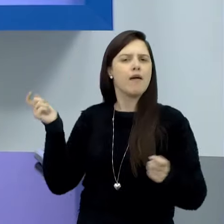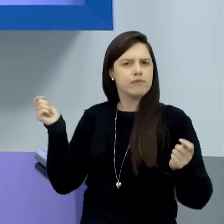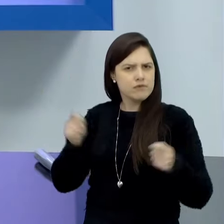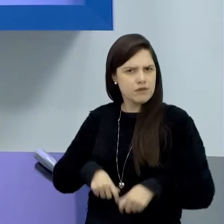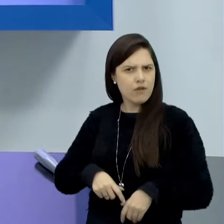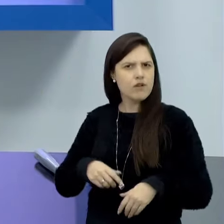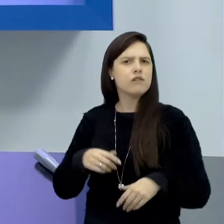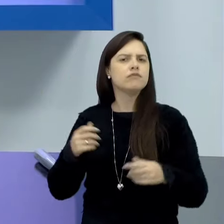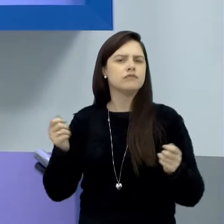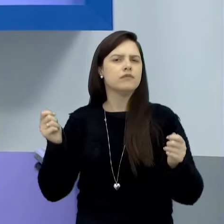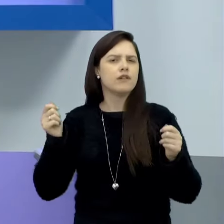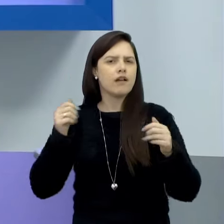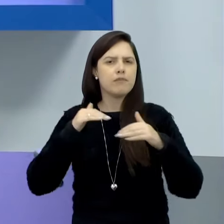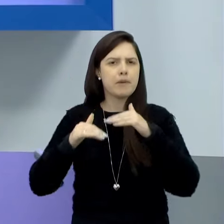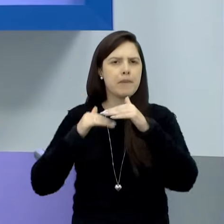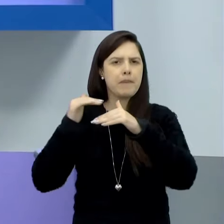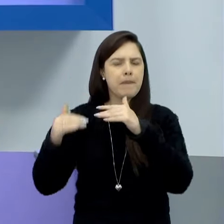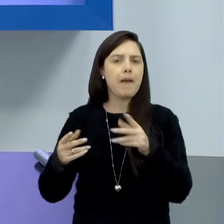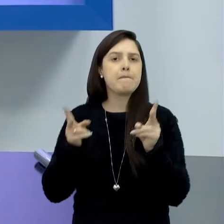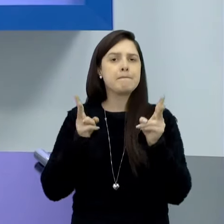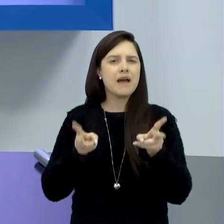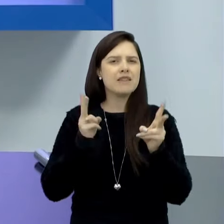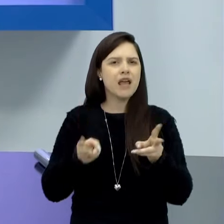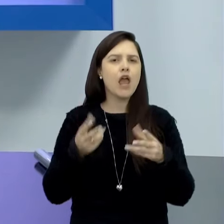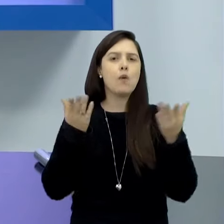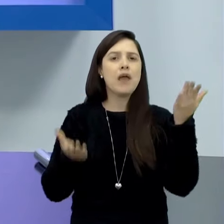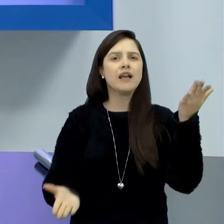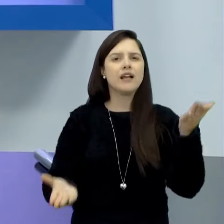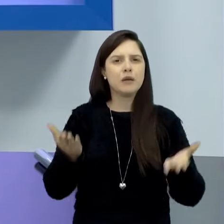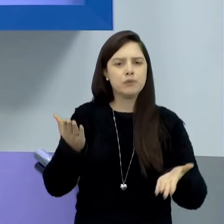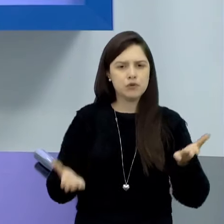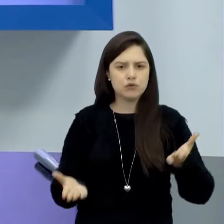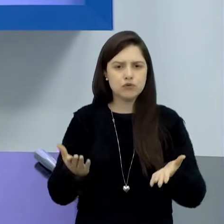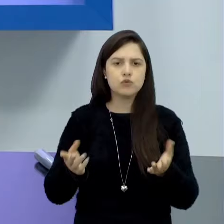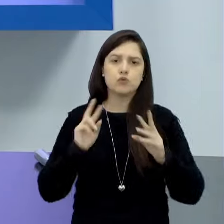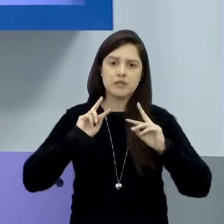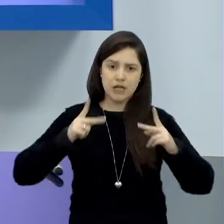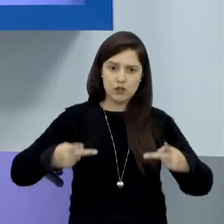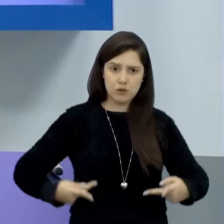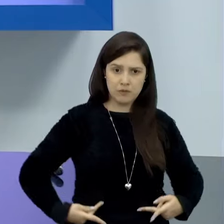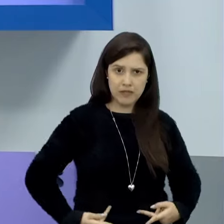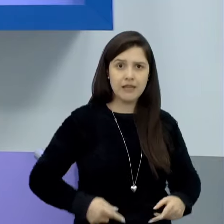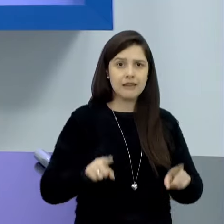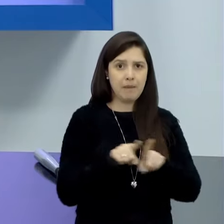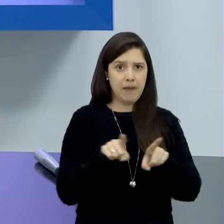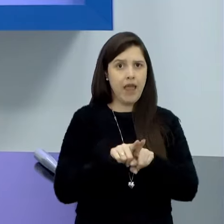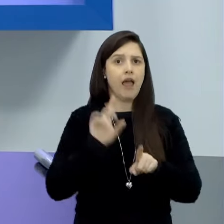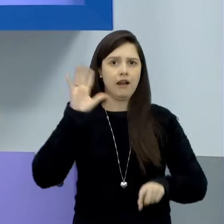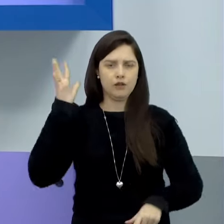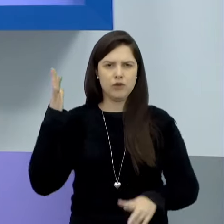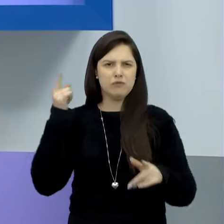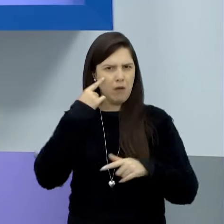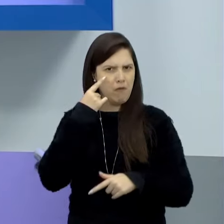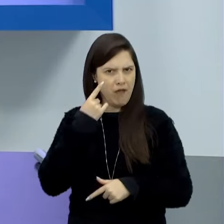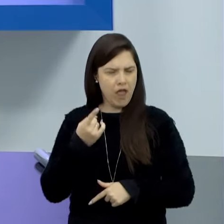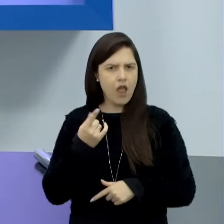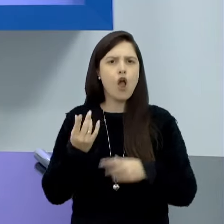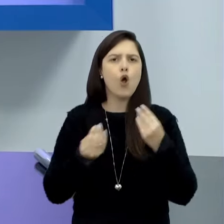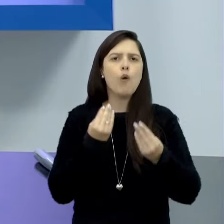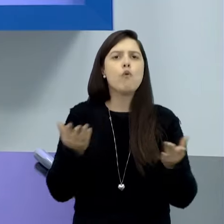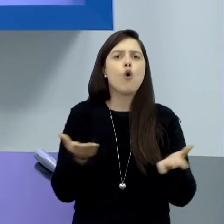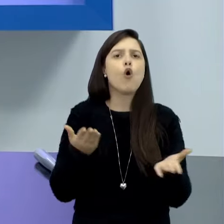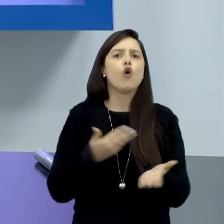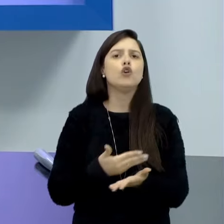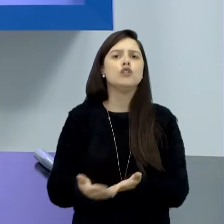uma relação entre elas e manter um equilíbrio entre os seres humanos e a natureza. Vamos ver tudo isso hoje e